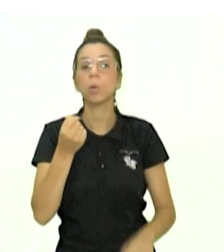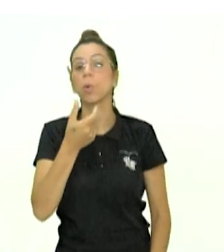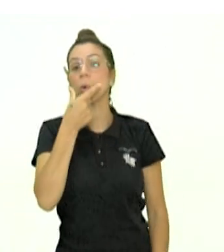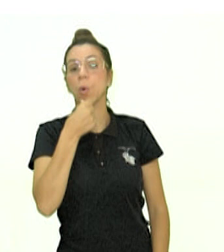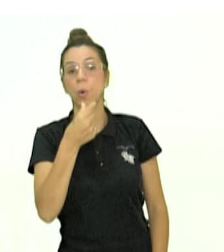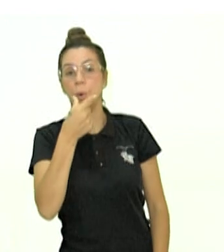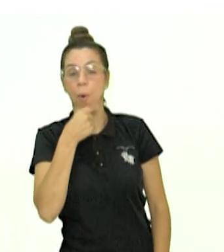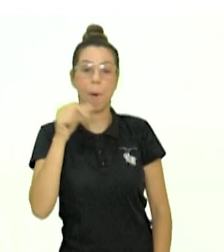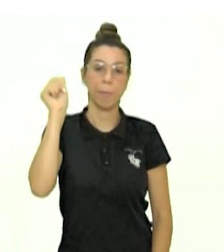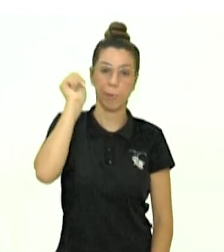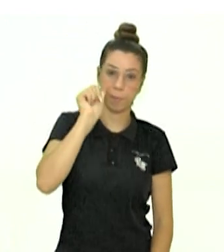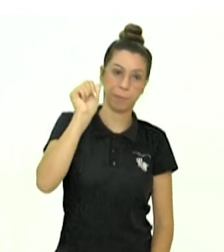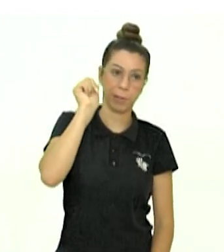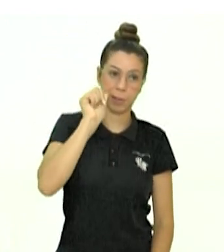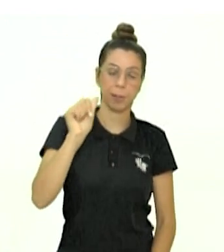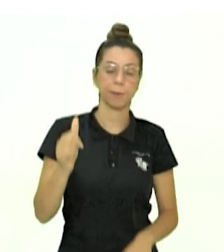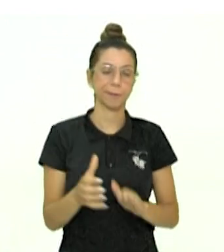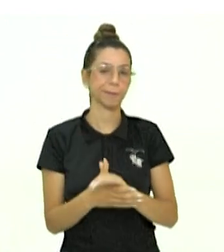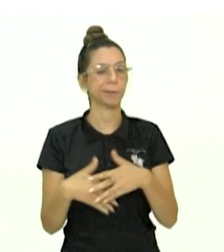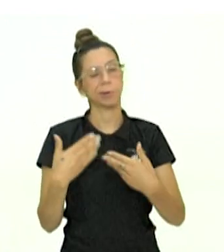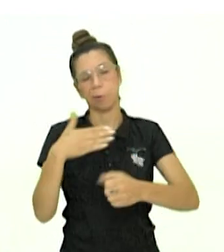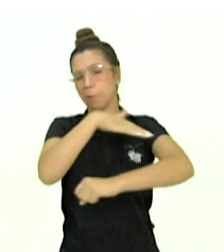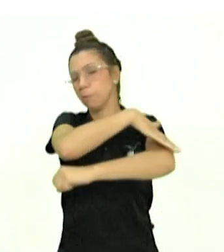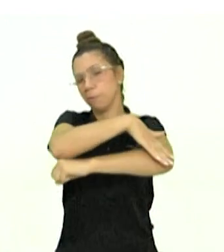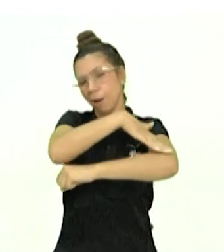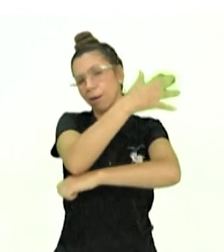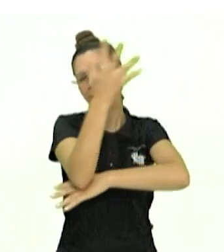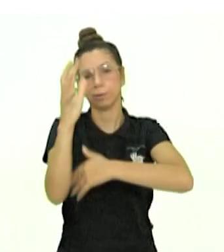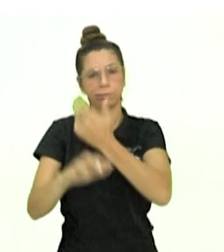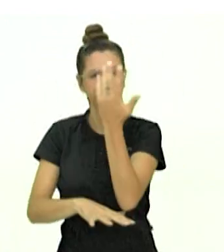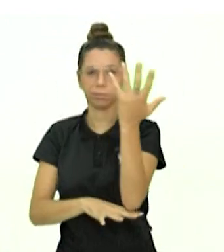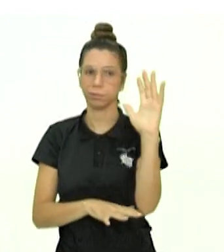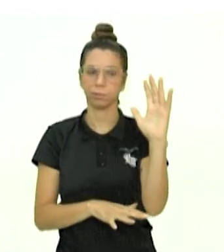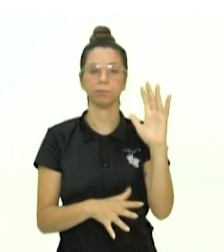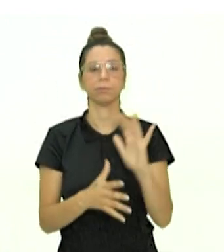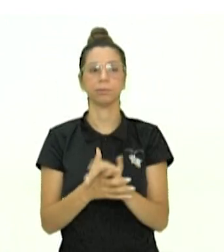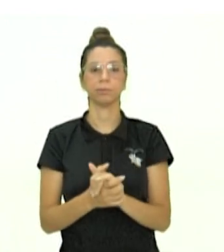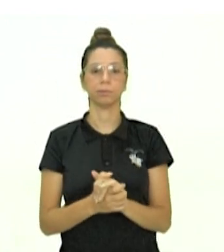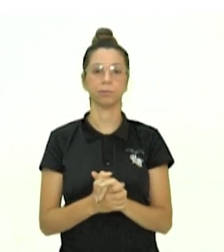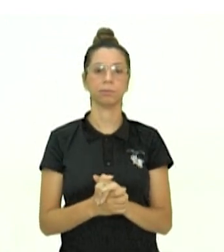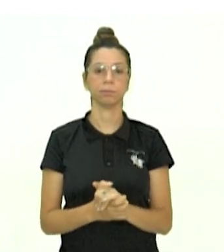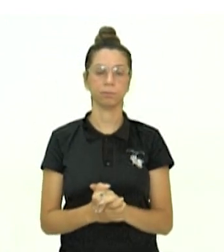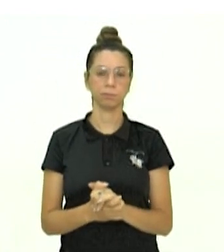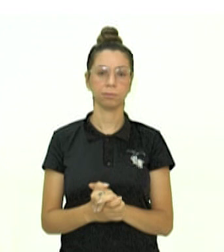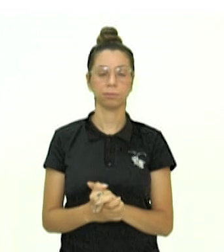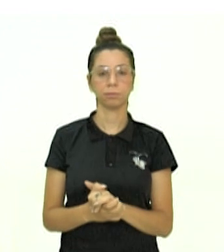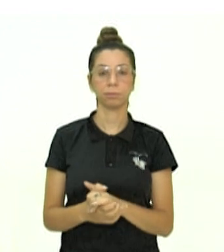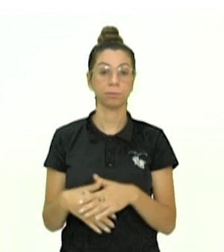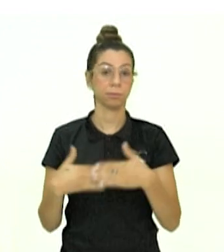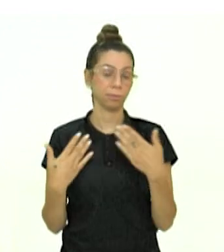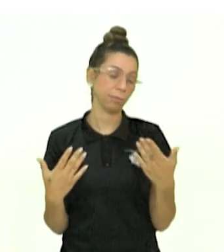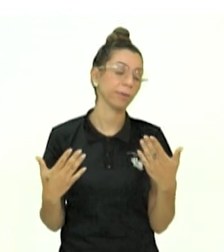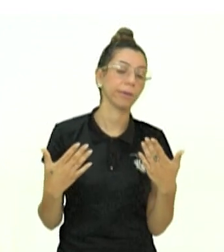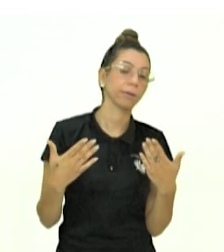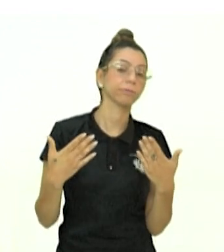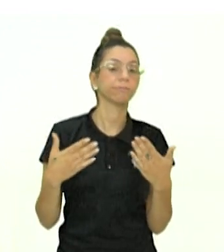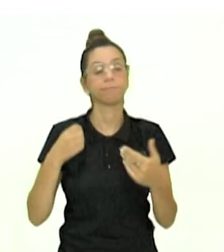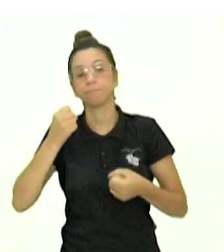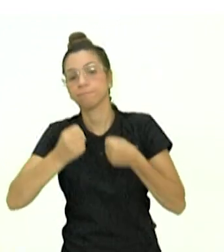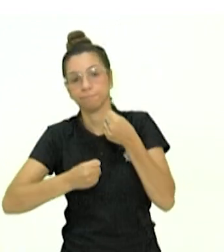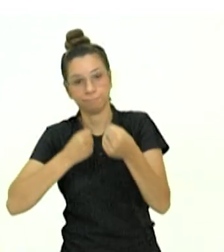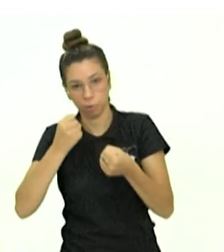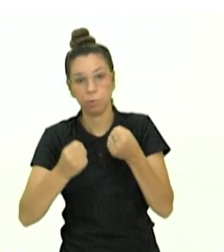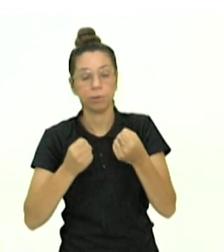moça, num parque, alguma coisa assim, né? E estão ali bem de boa praticando